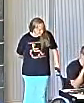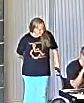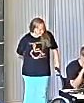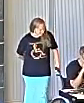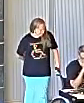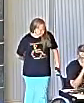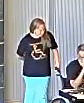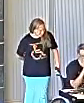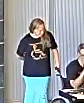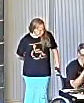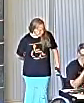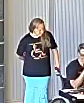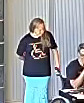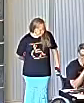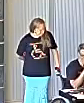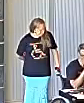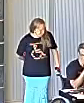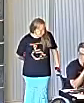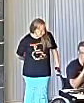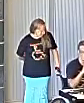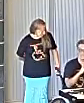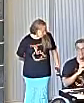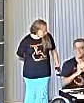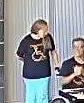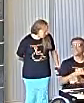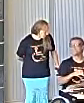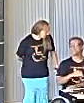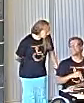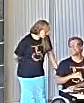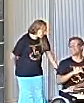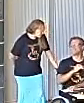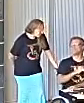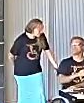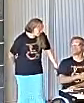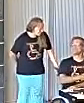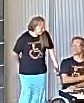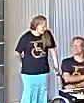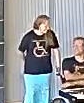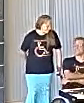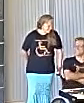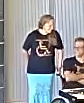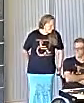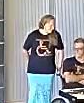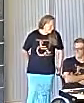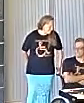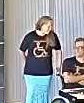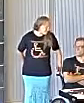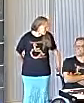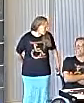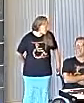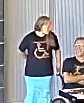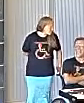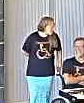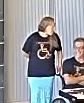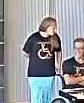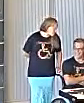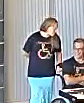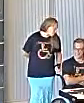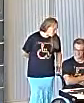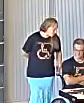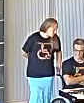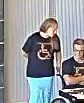ainda mais a viagem dos passageiros sem deficiência tem uma coisa curiosa que o ônibus chegou só com os deficientes fiscos